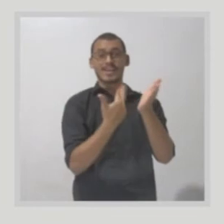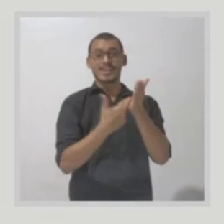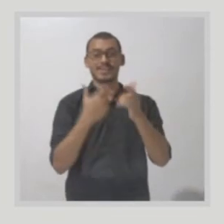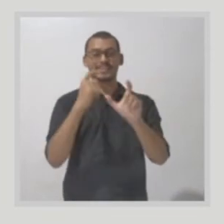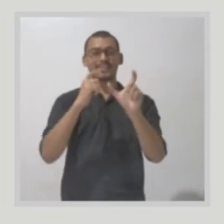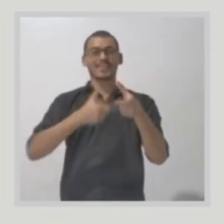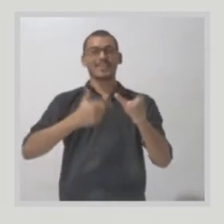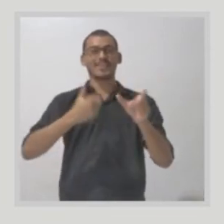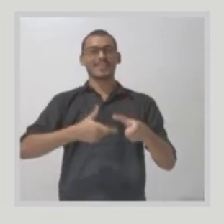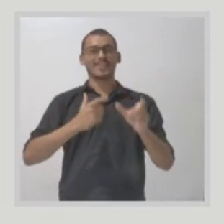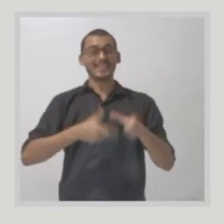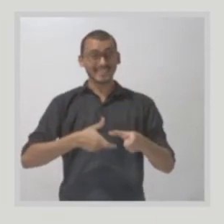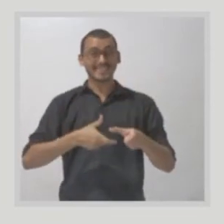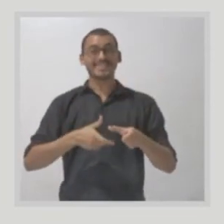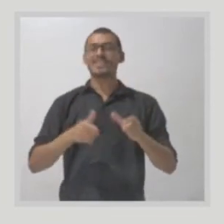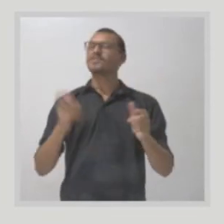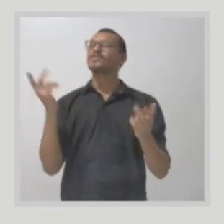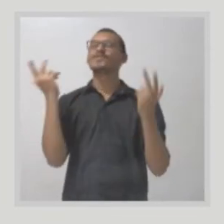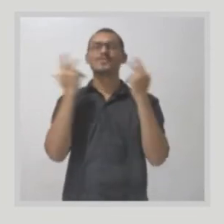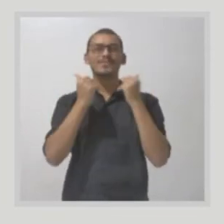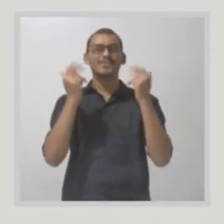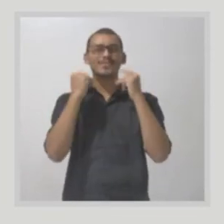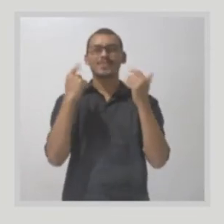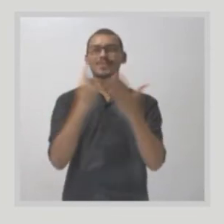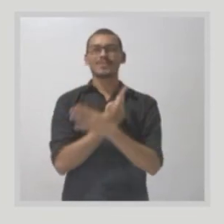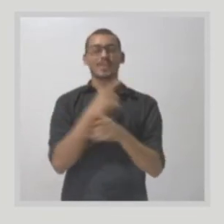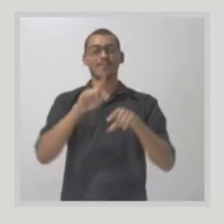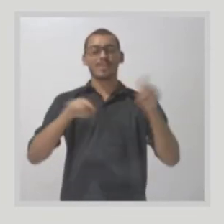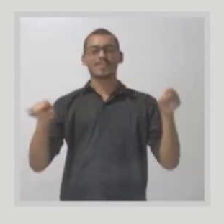é muito comum essa variedade linguística.